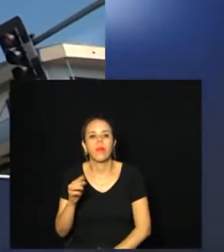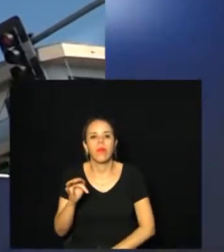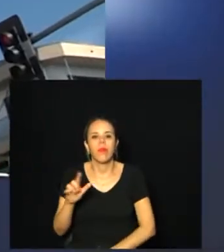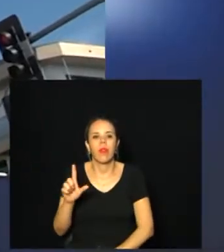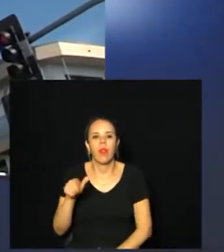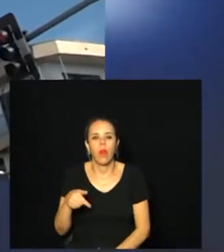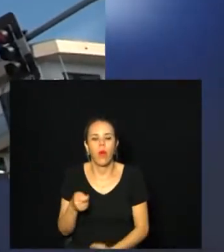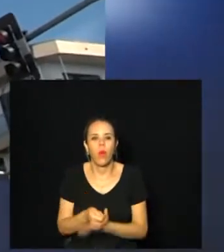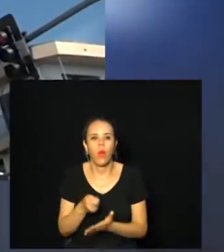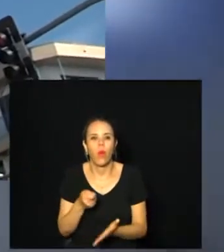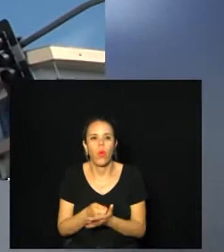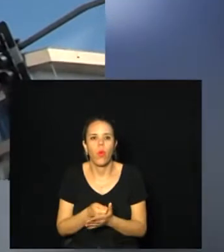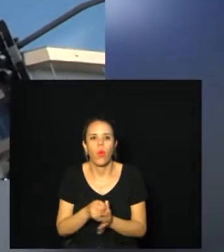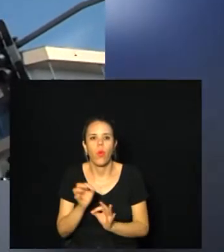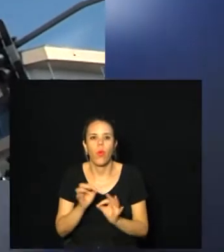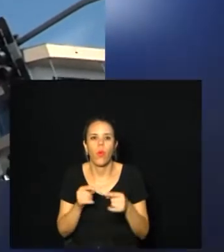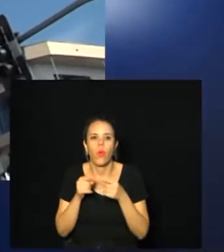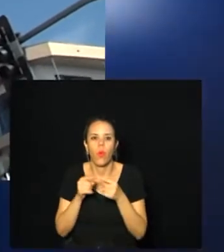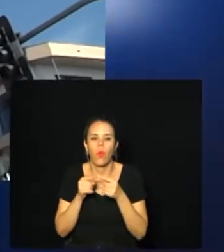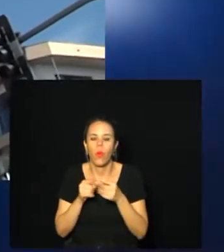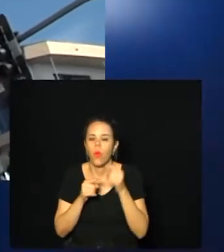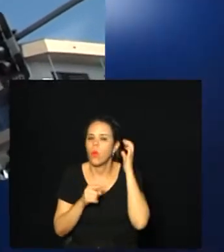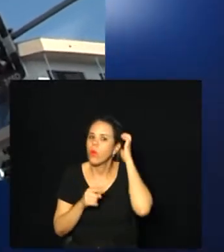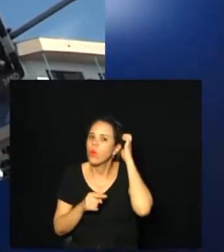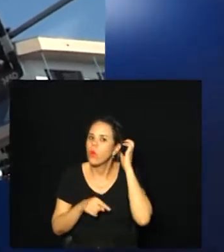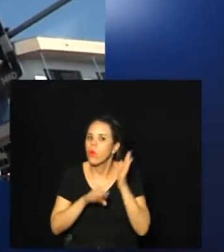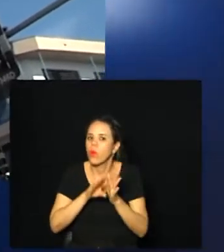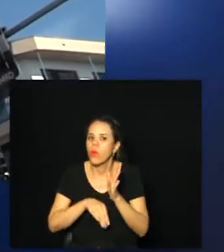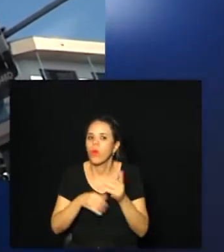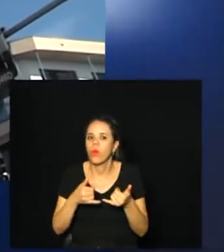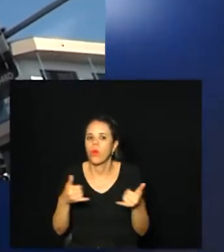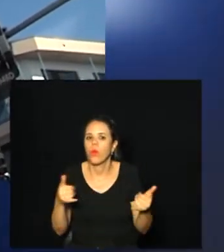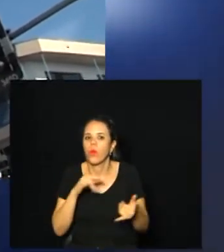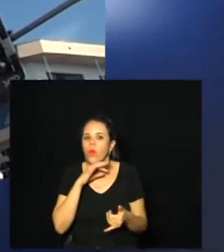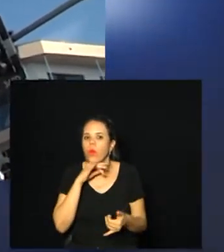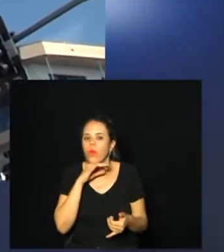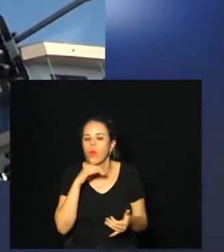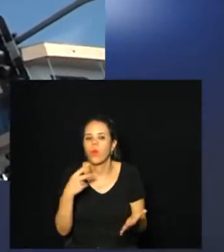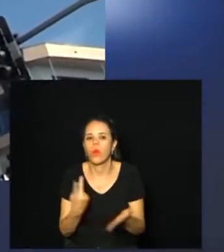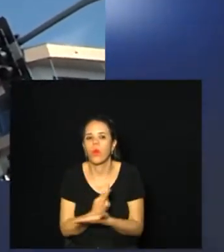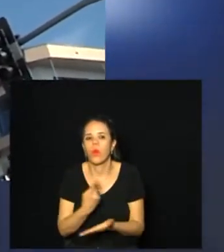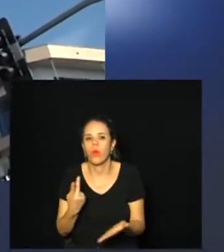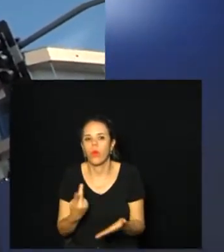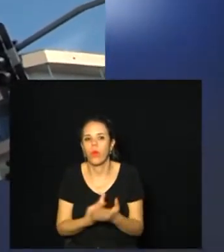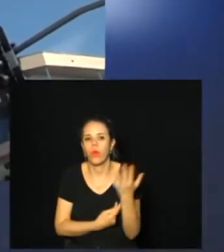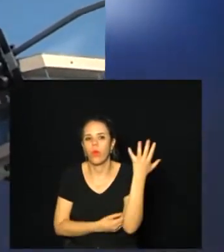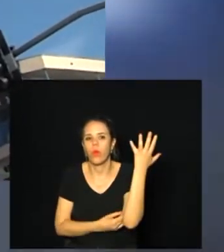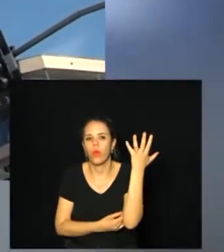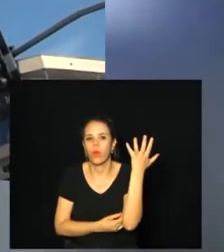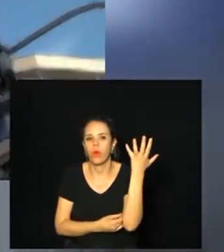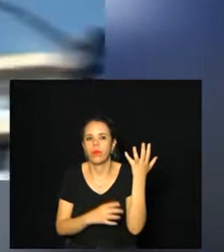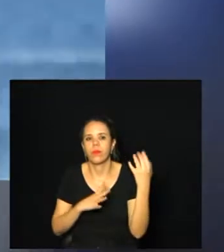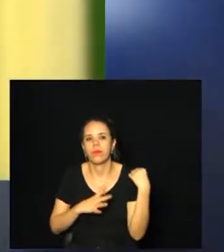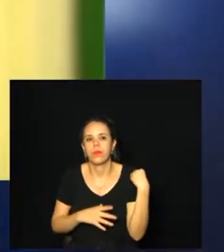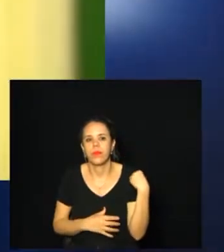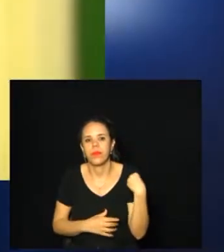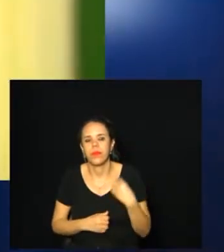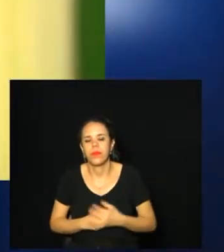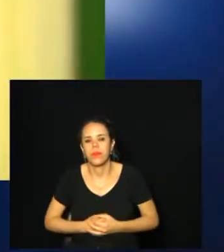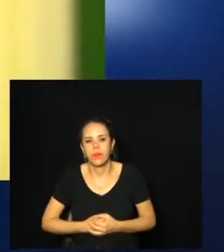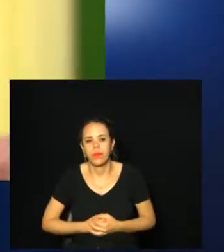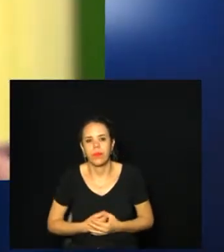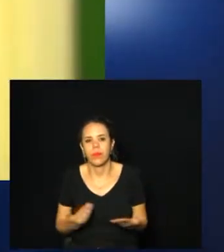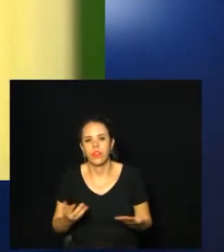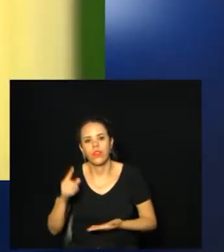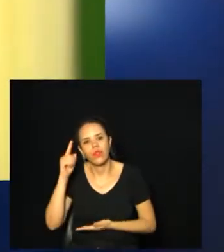é obrigada a alinhar ou retirar os fios inutilizados dos postes na cidade. E